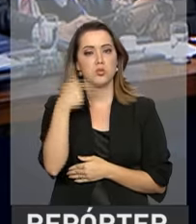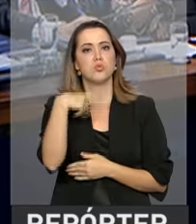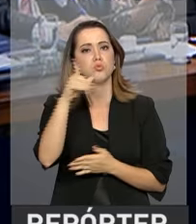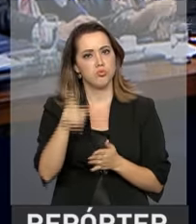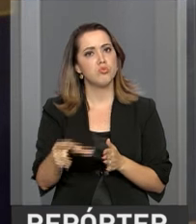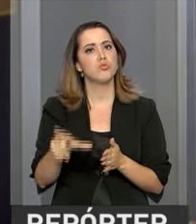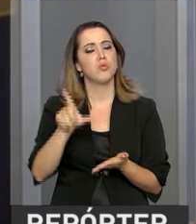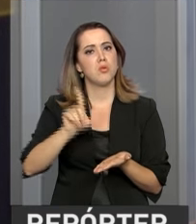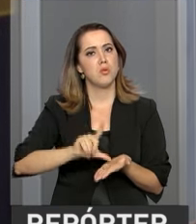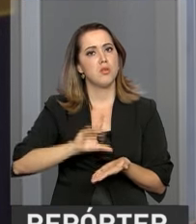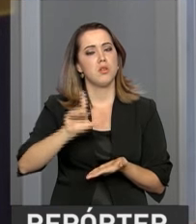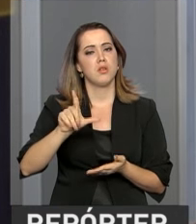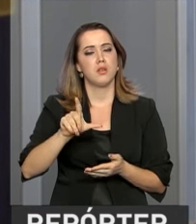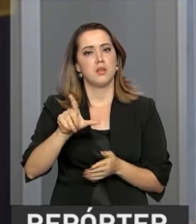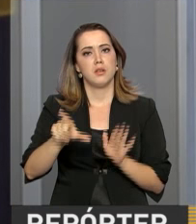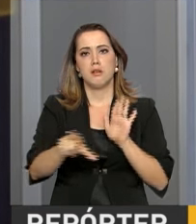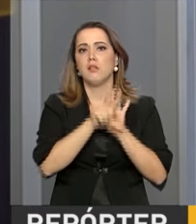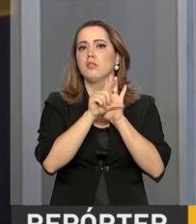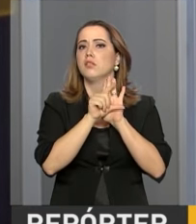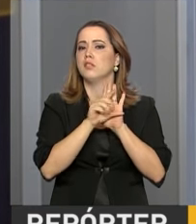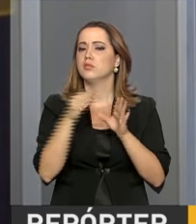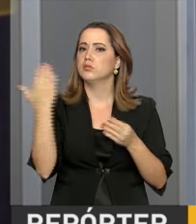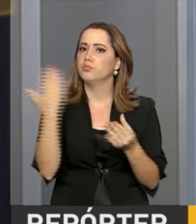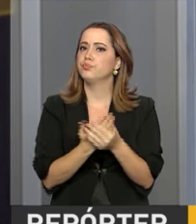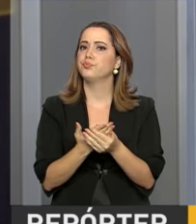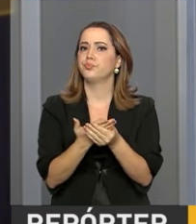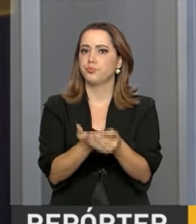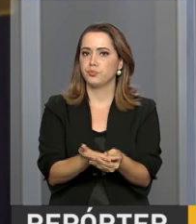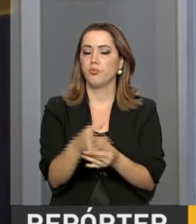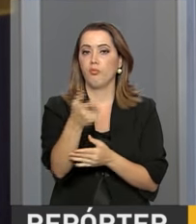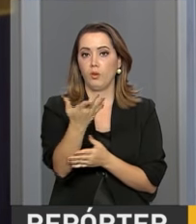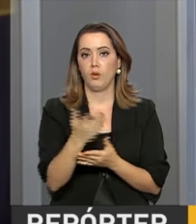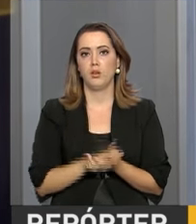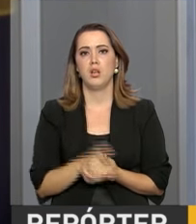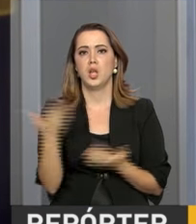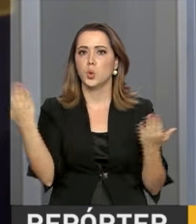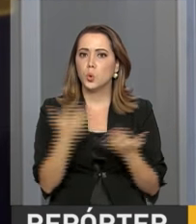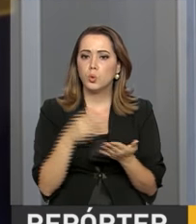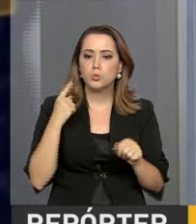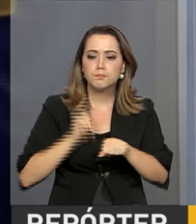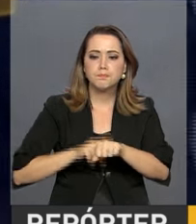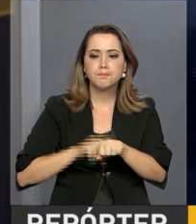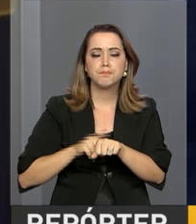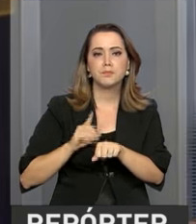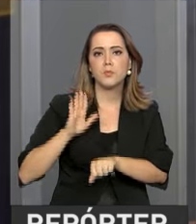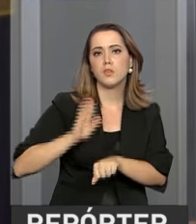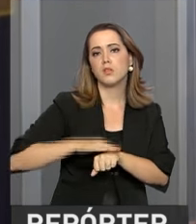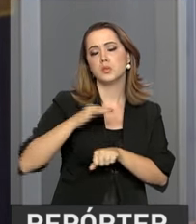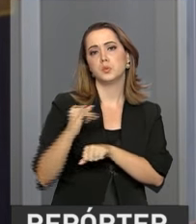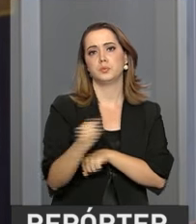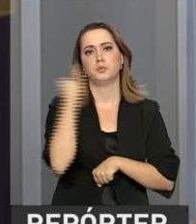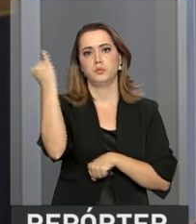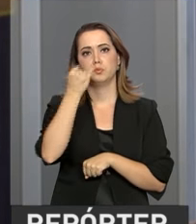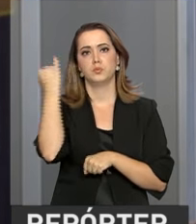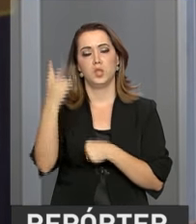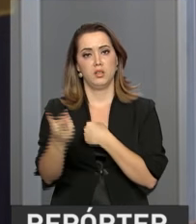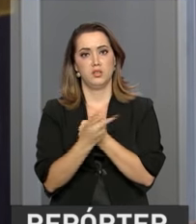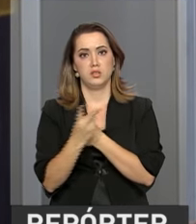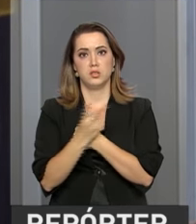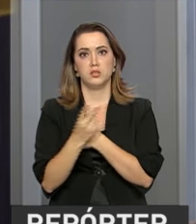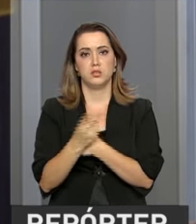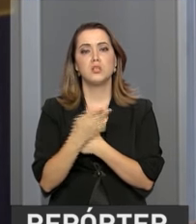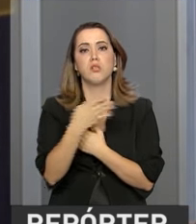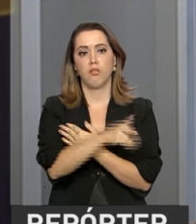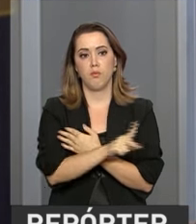o processo. Esse é o momento mais importante deste histórico julgamento político. A defesa de Sua Excelência,